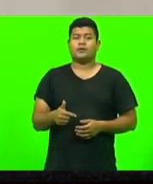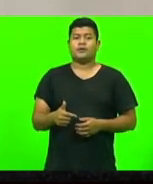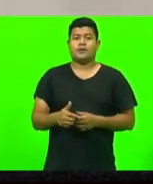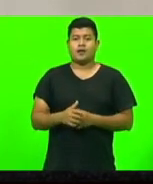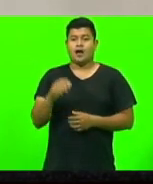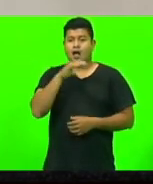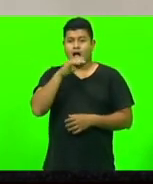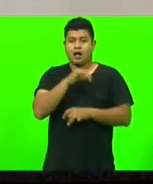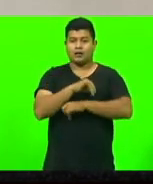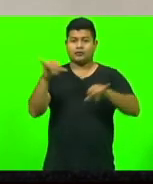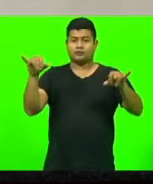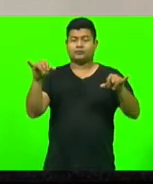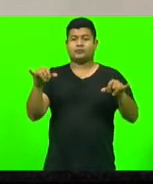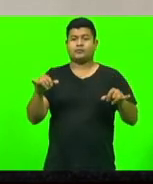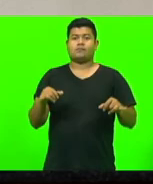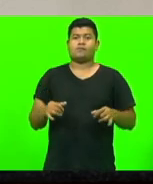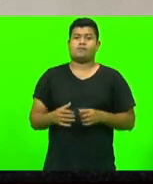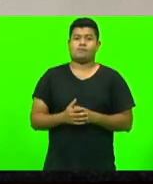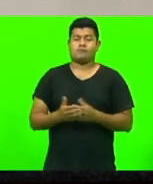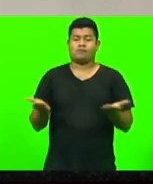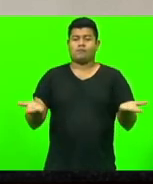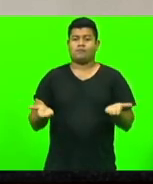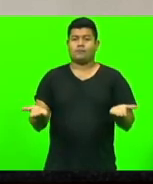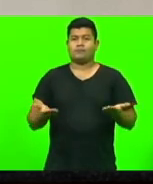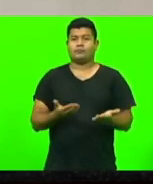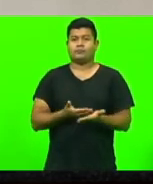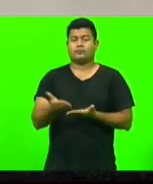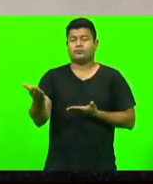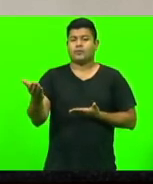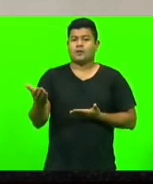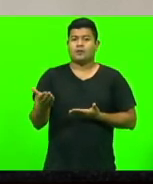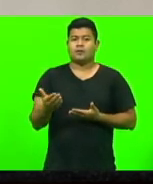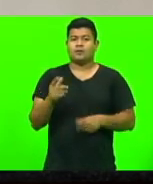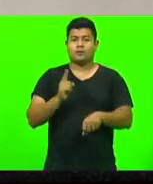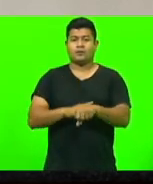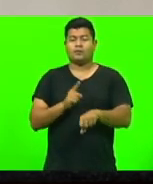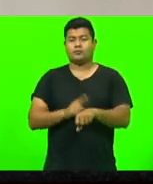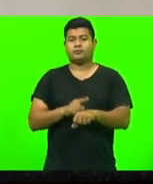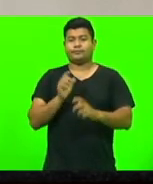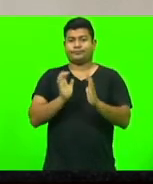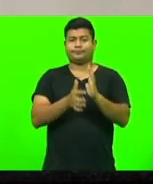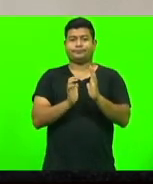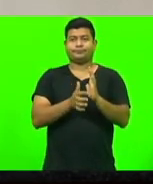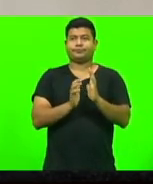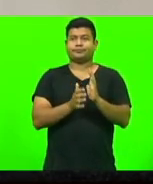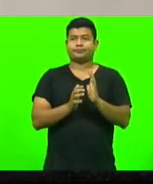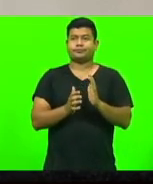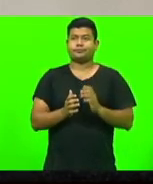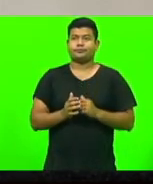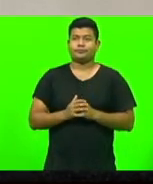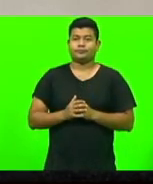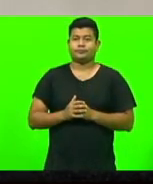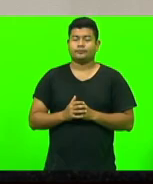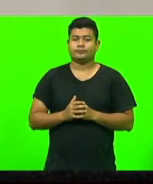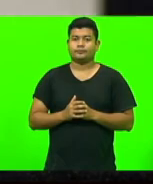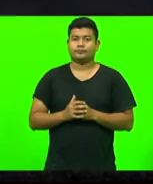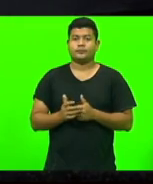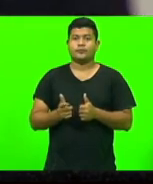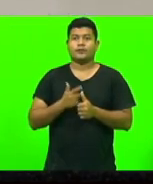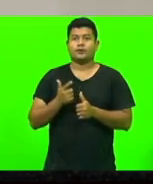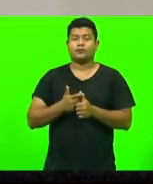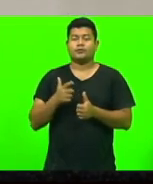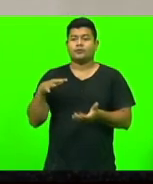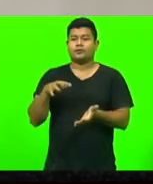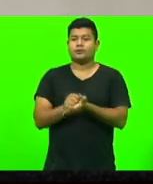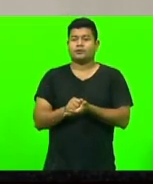breves comunicações, nós passamos ao horário destinado aos partidos políticos. O primeiro